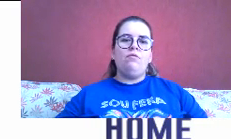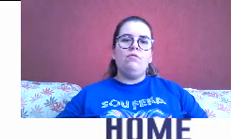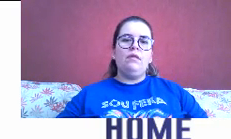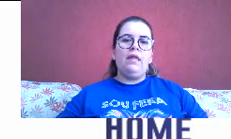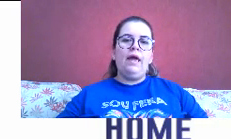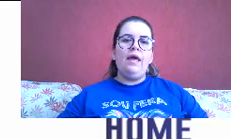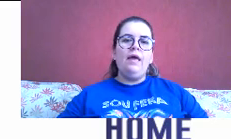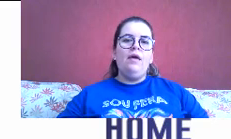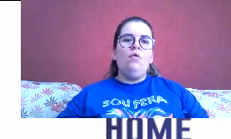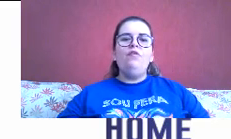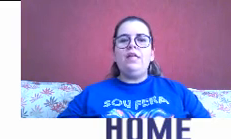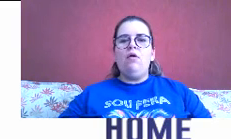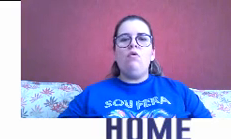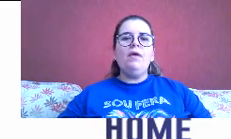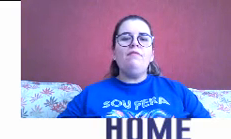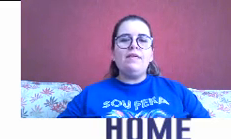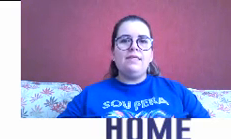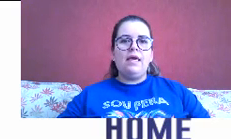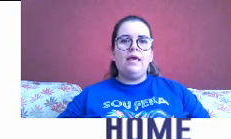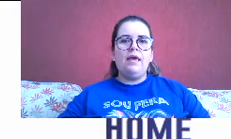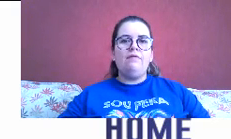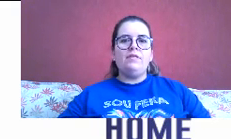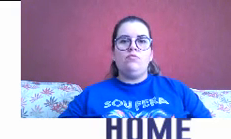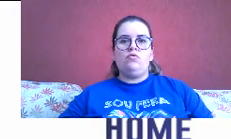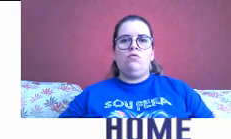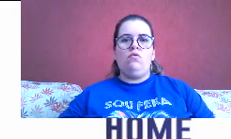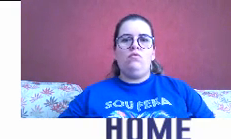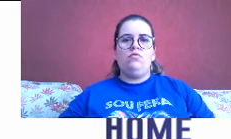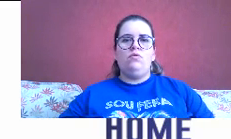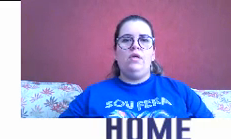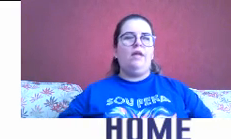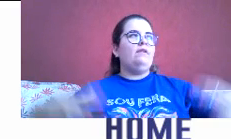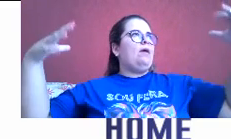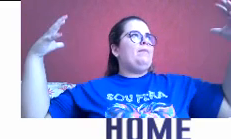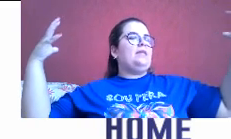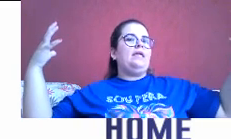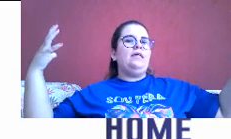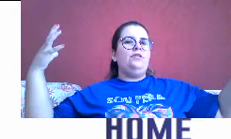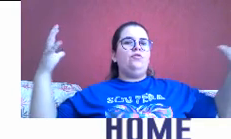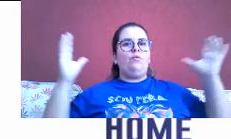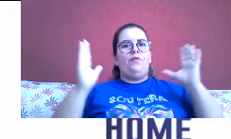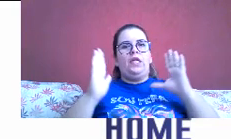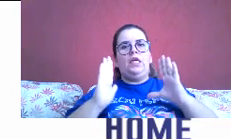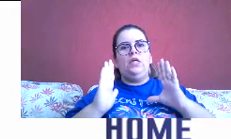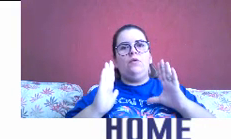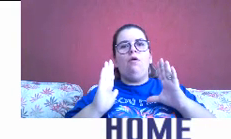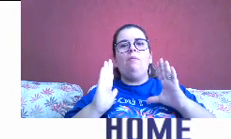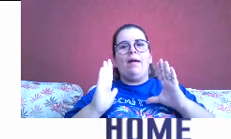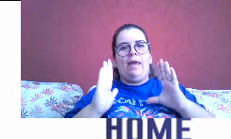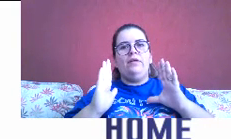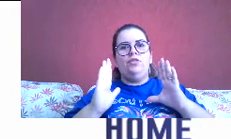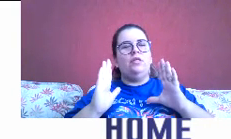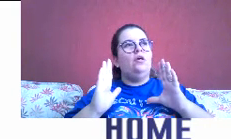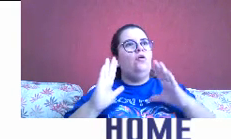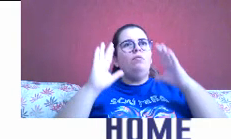fraco né o vilão como que ele vai ser ele vai ser musculoso ele vai ter uma cabeça grande corpo fininho igual